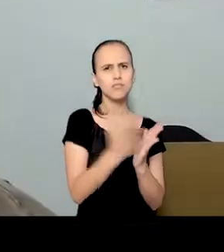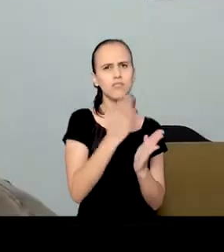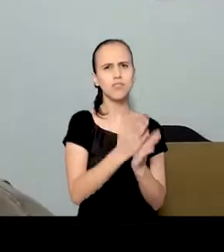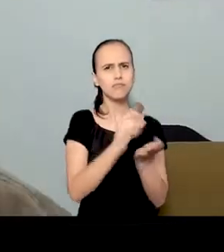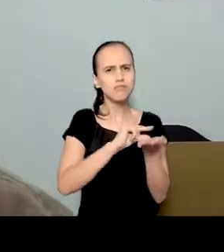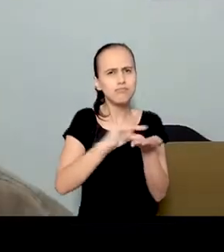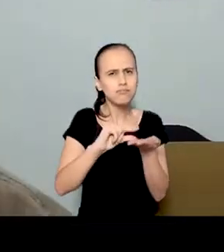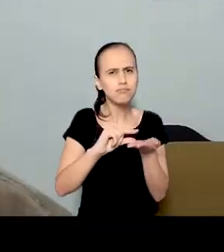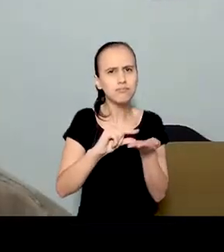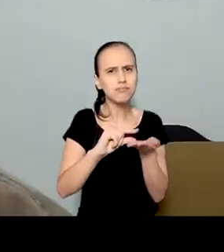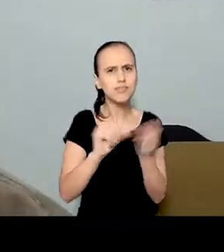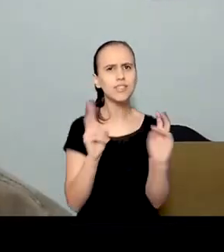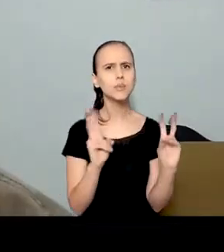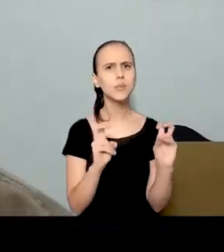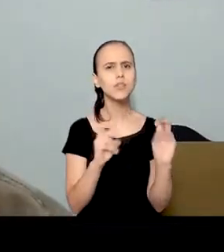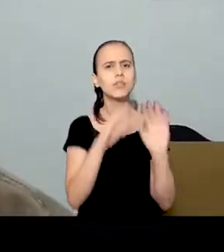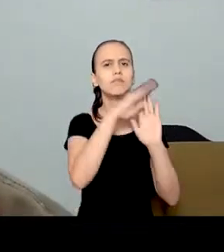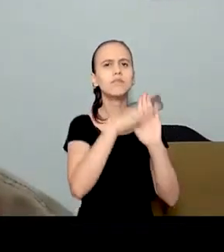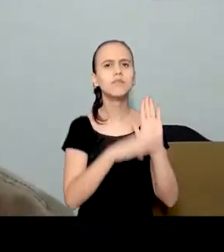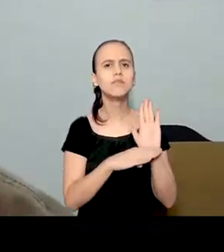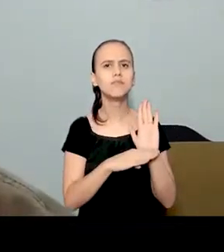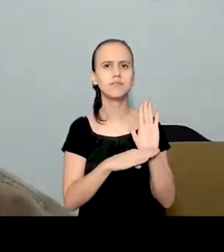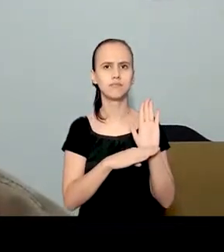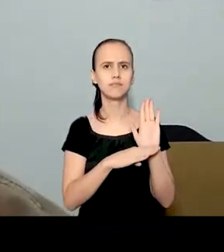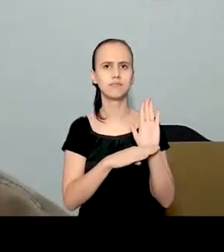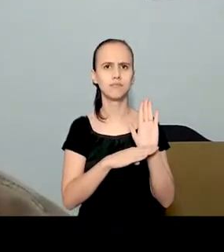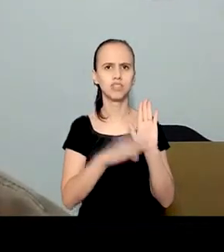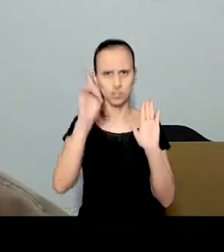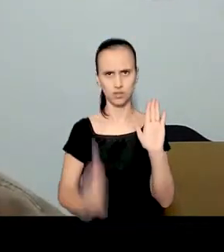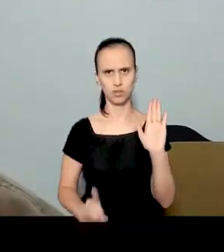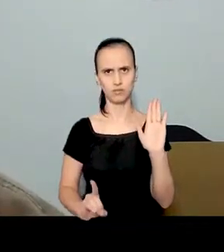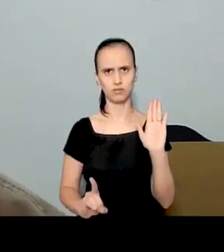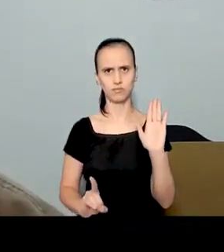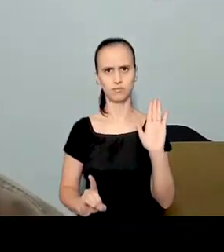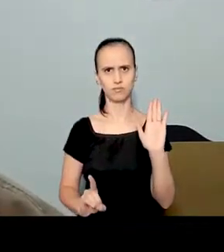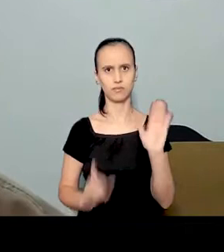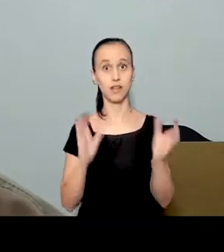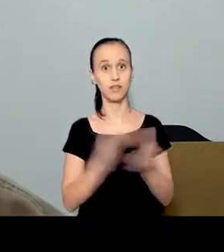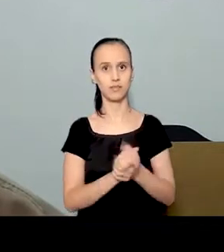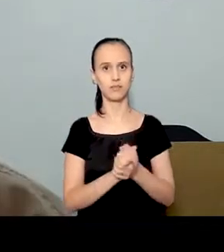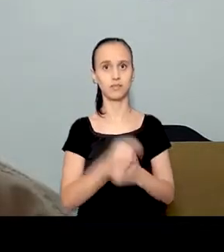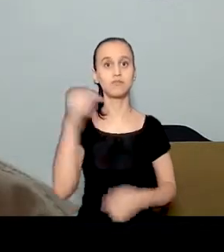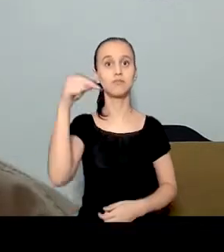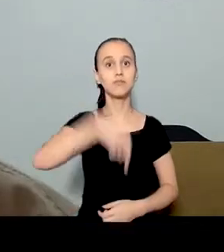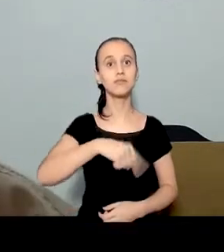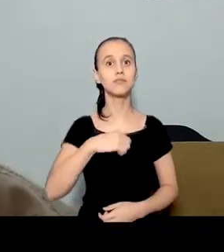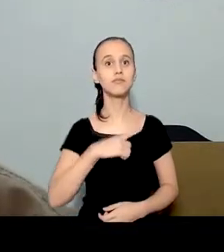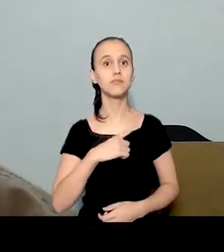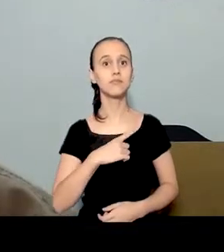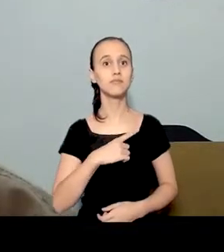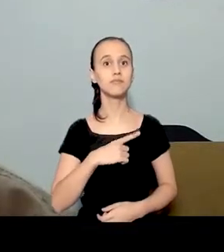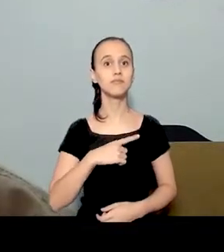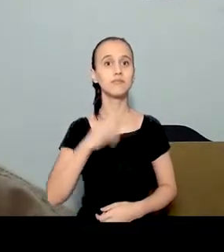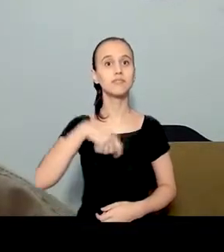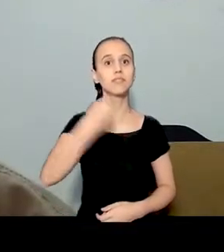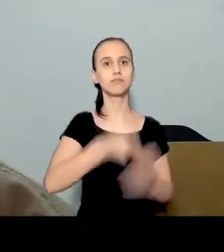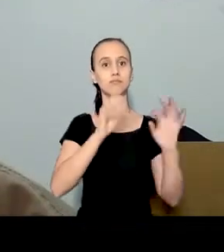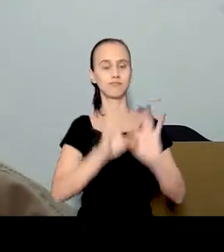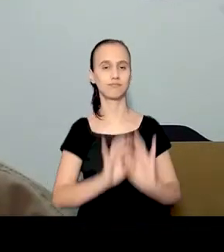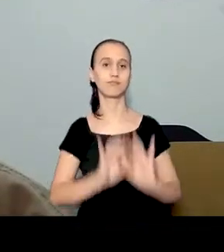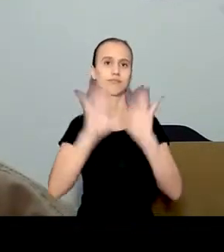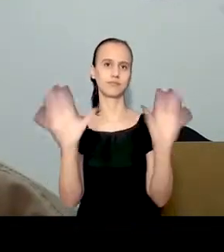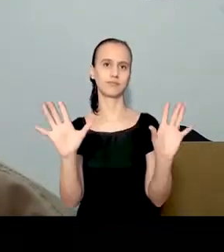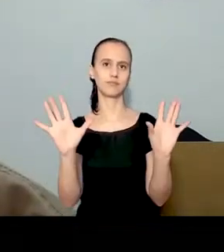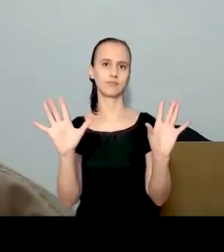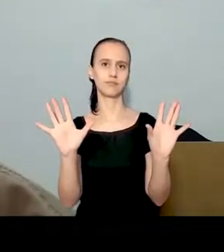Num livrinho, Fundamentos da Filosofia do Direito, Princípios da Filosofia do Direito, como queiram chamar esse livrinho. A abordagem que ele confere nesse livro